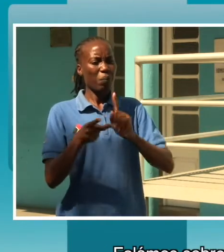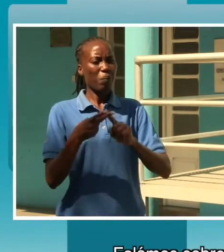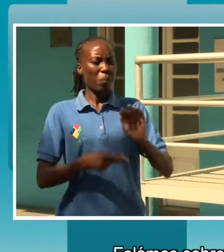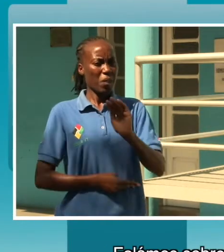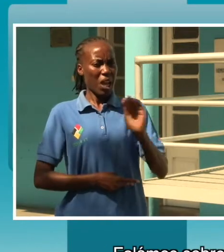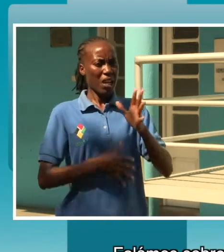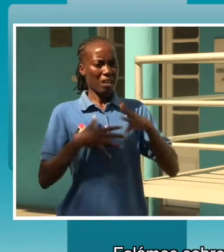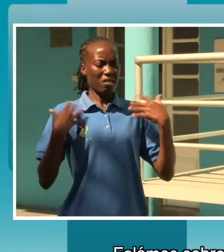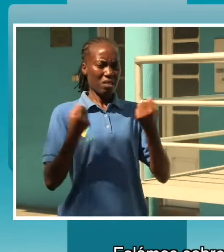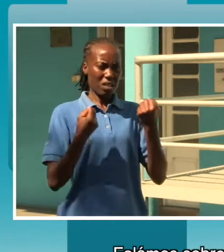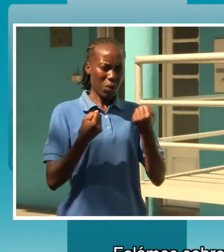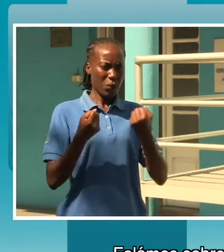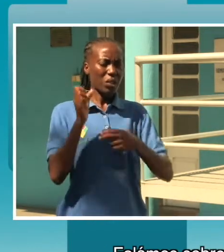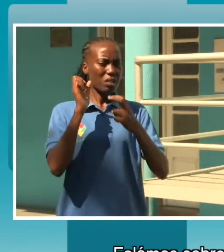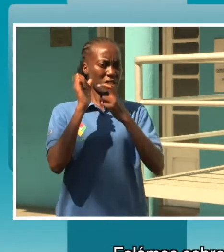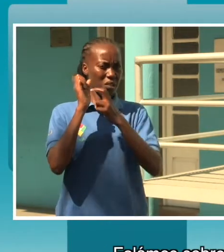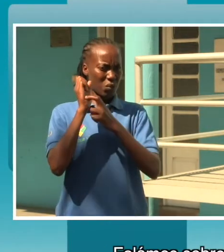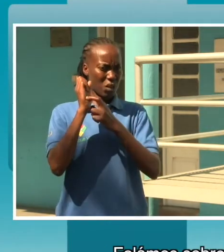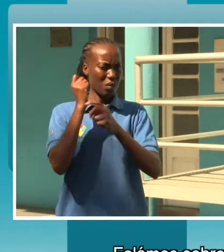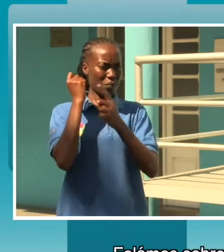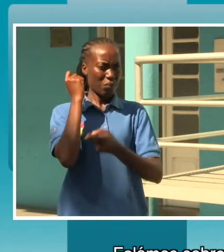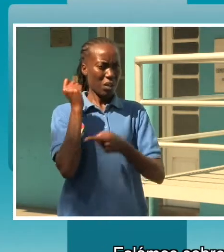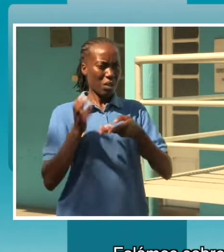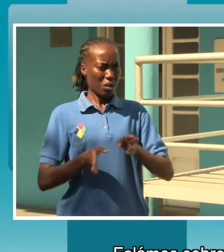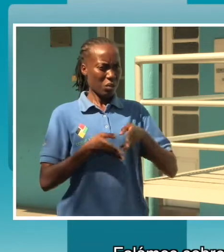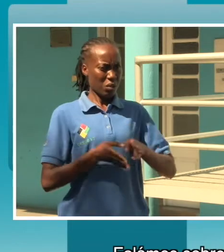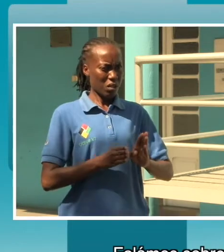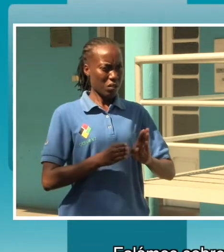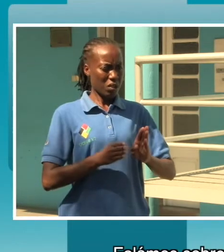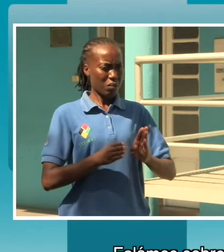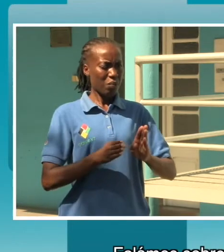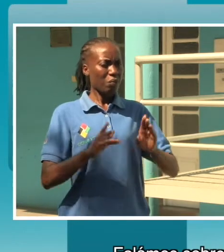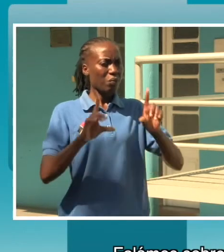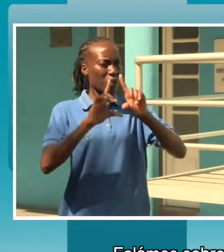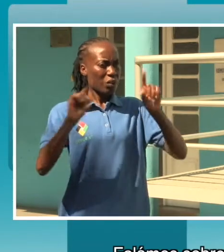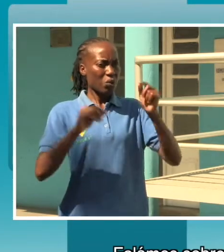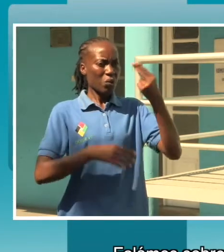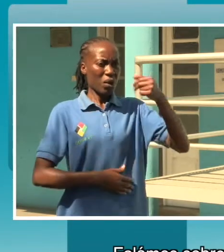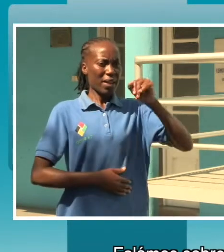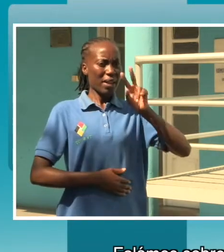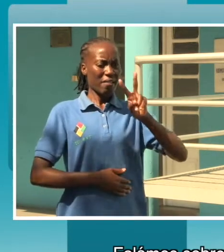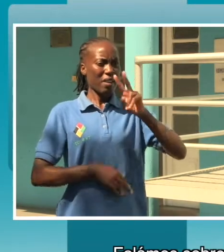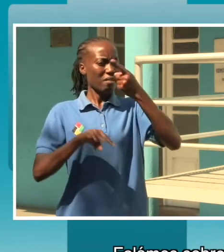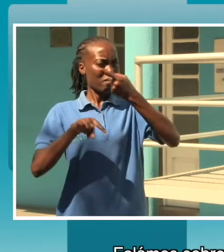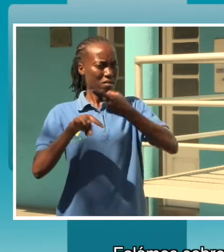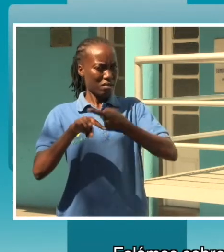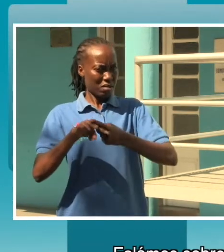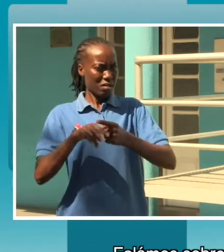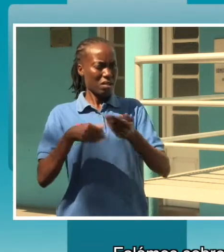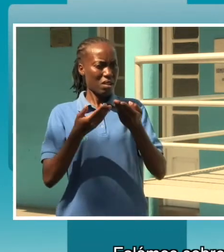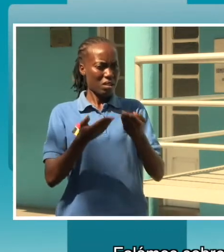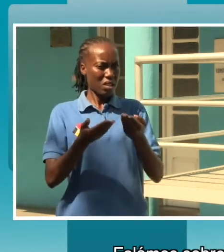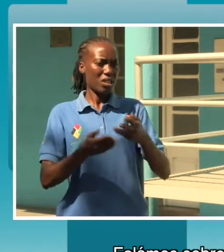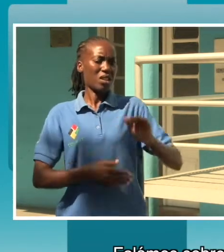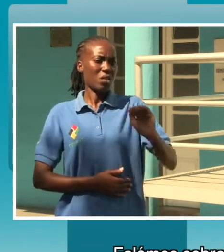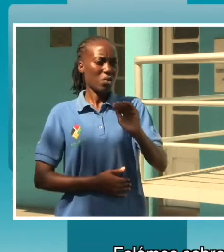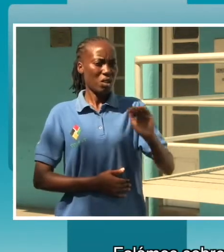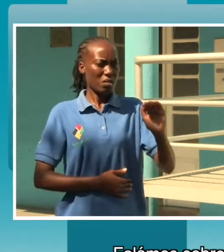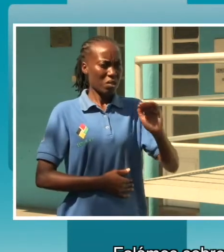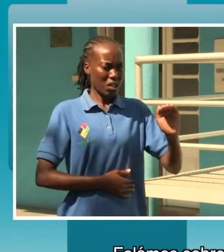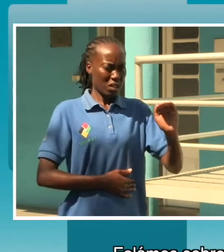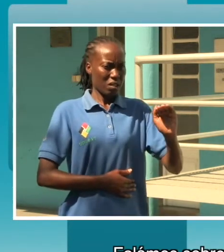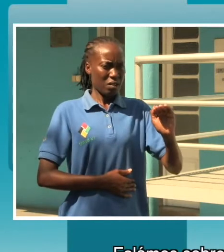trabalhos na área de saúde sexual, reprodutiva e sobre o HIV-Sida